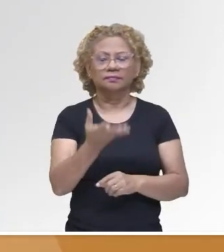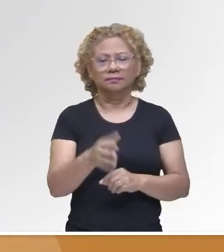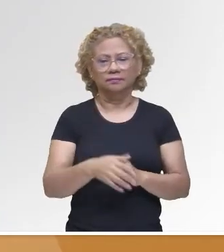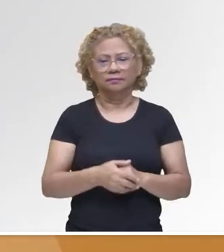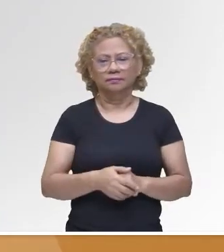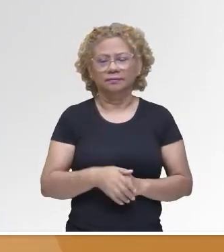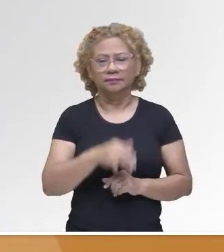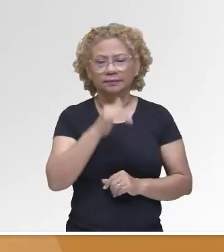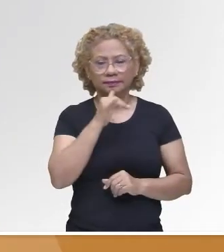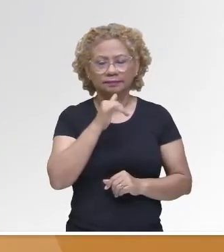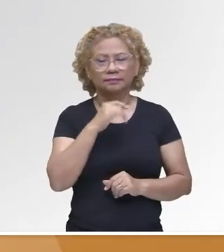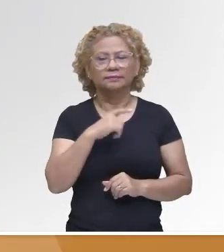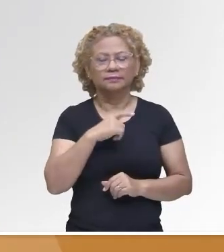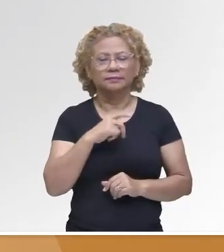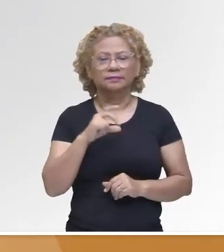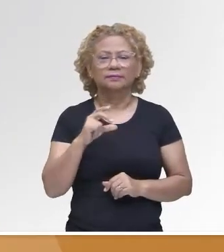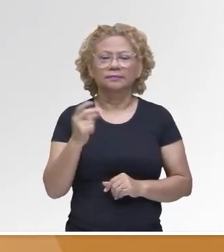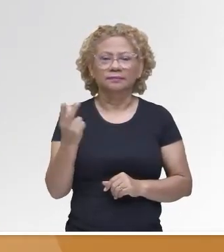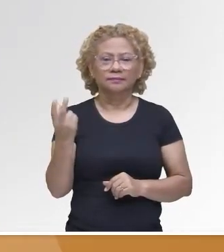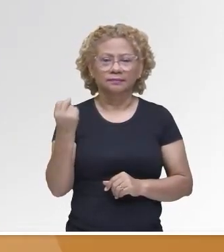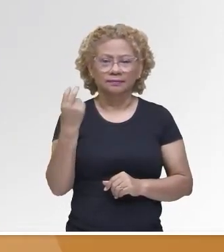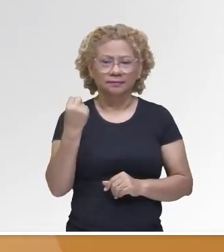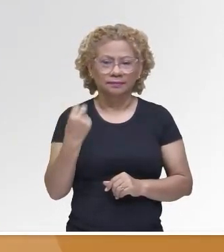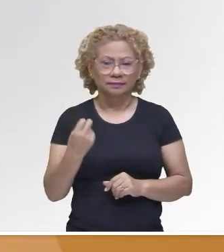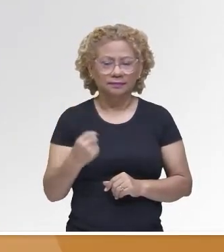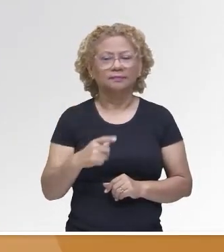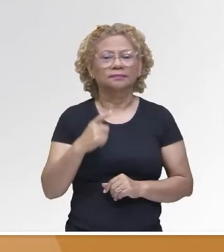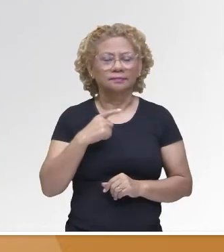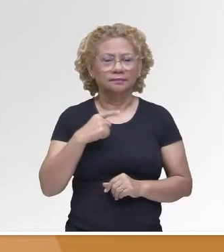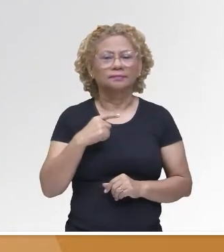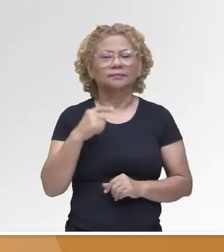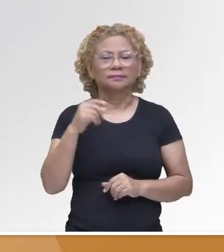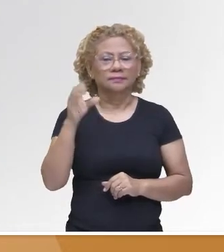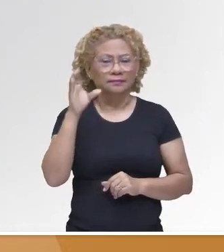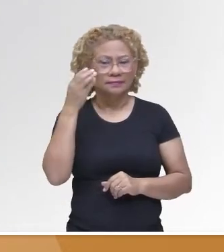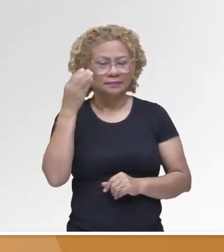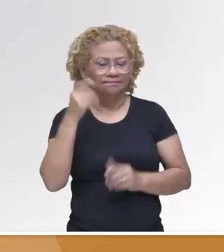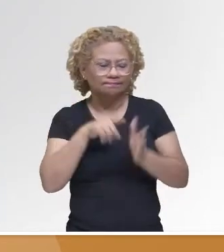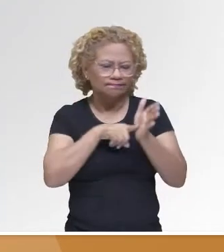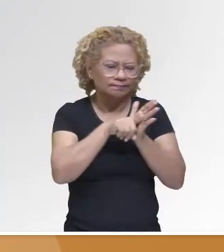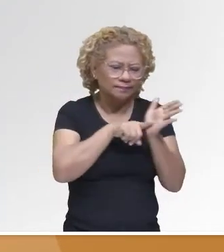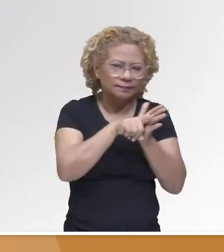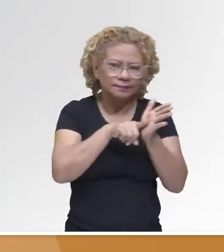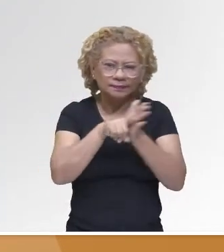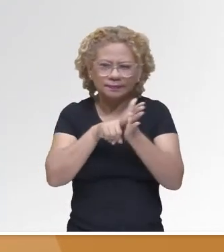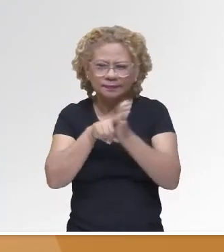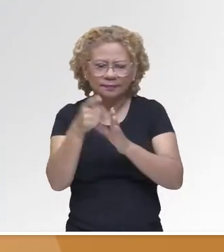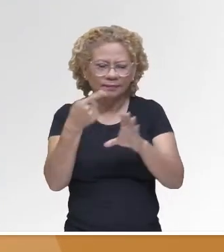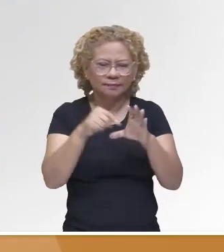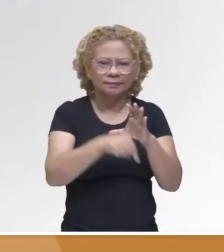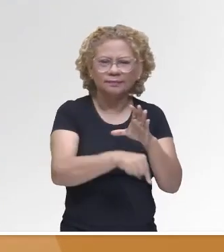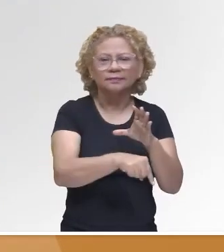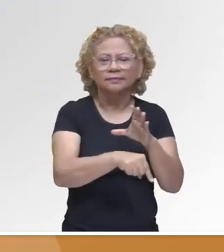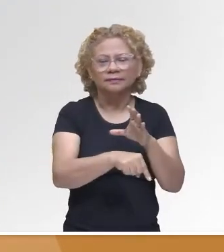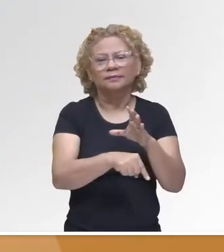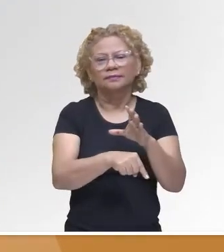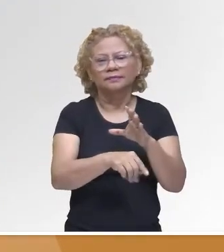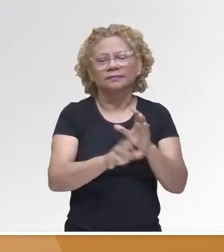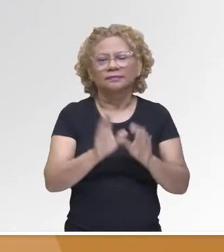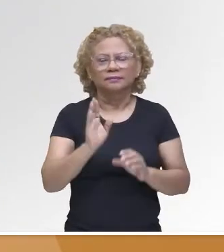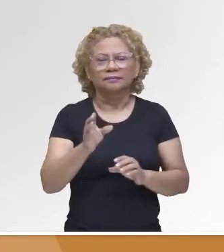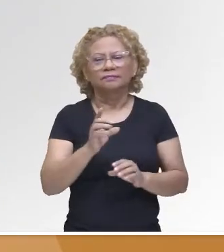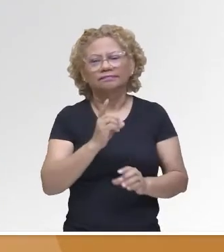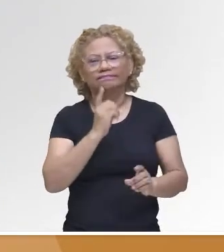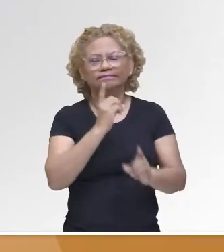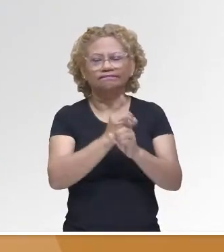câncer. A ciência está aí, lutando, né? Já encontraram a